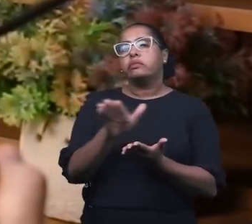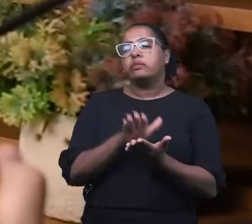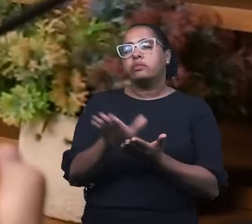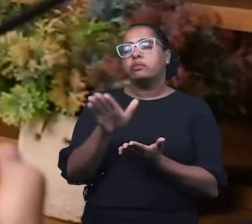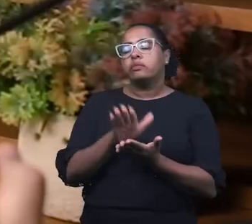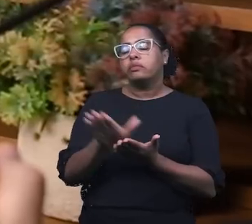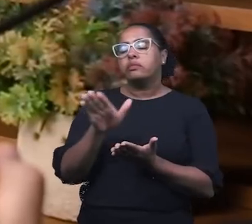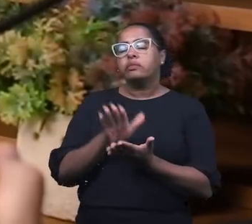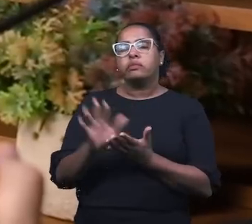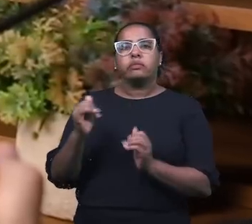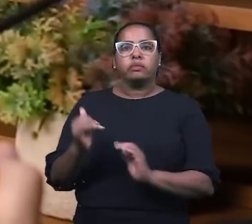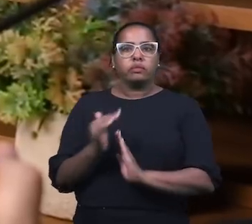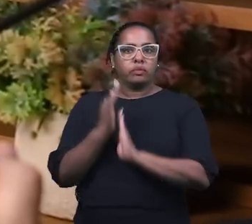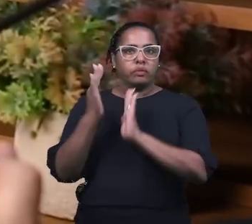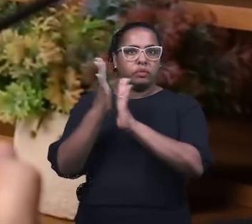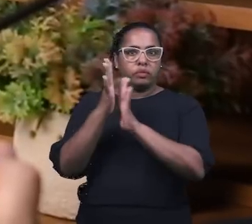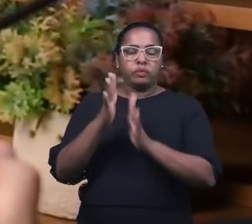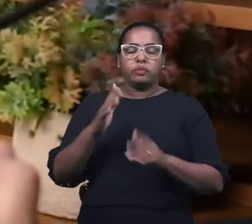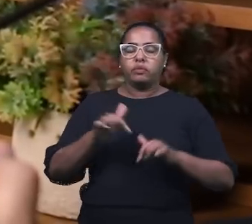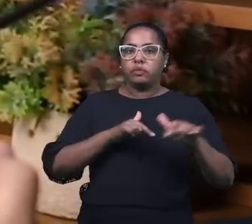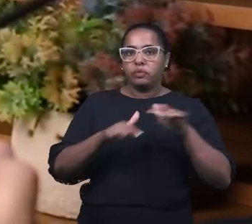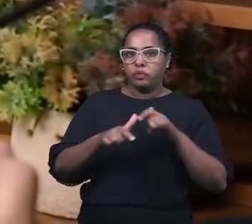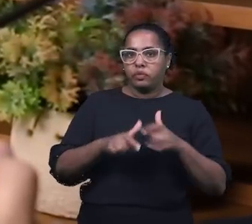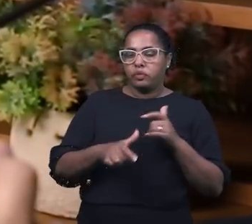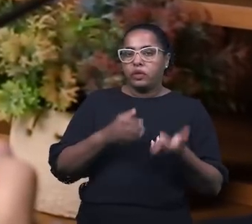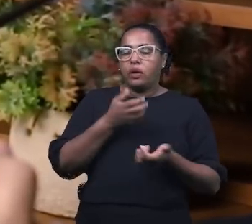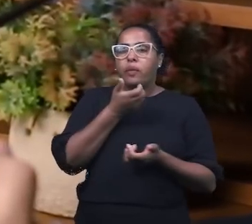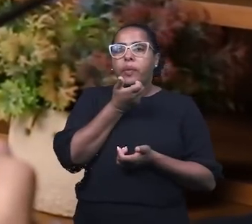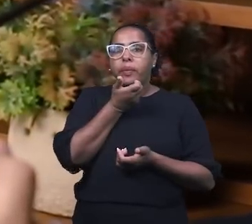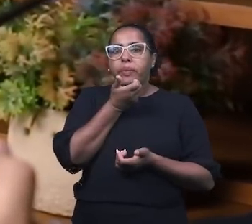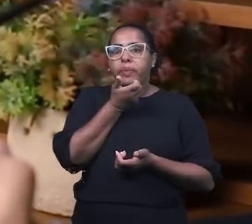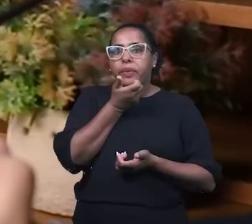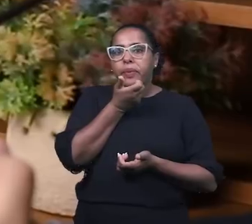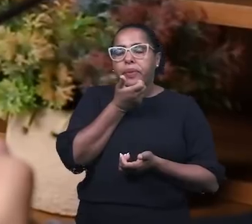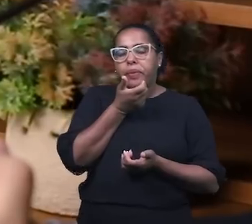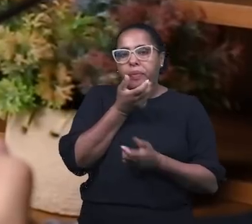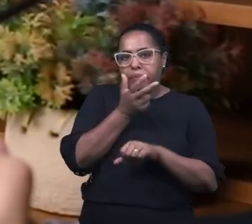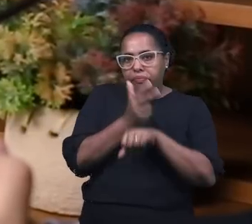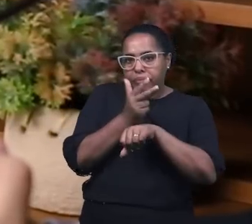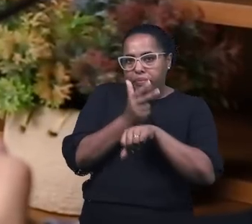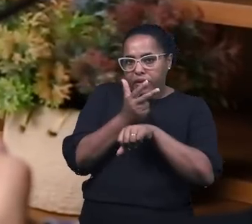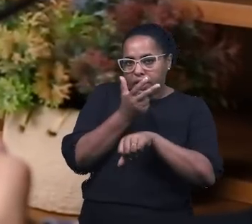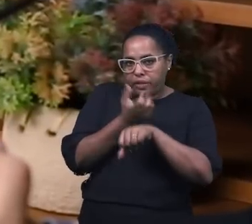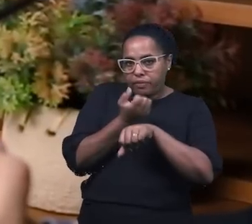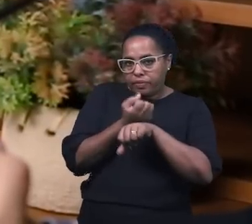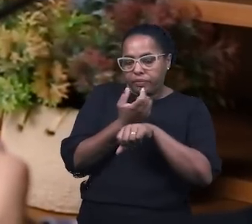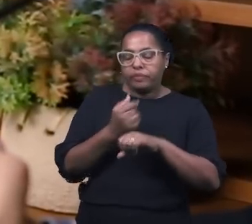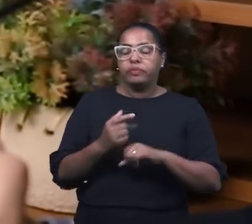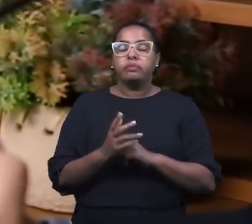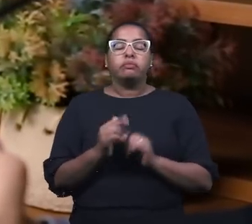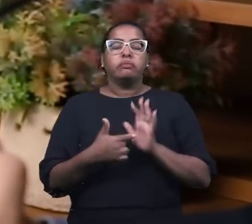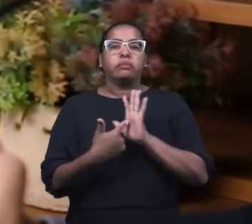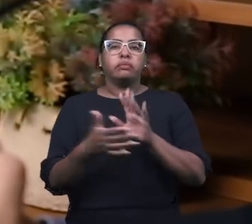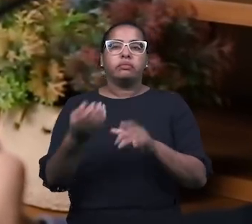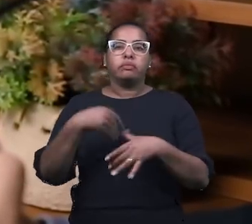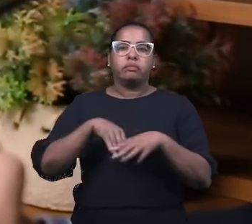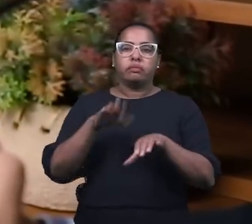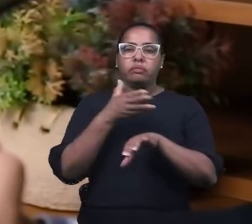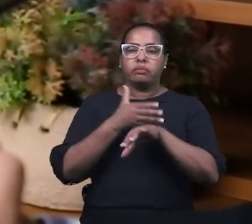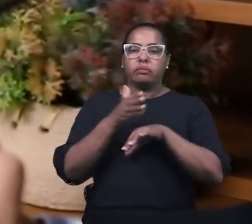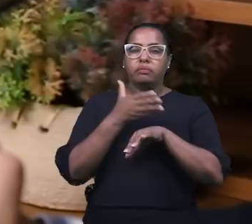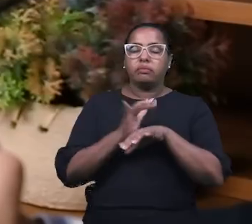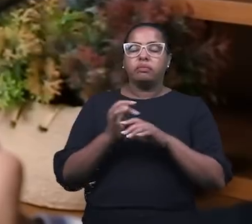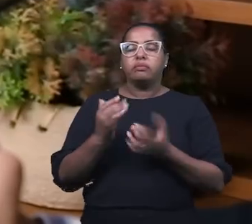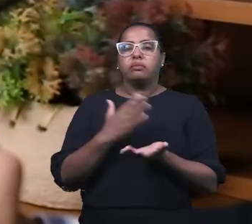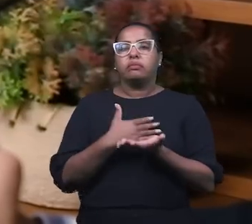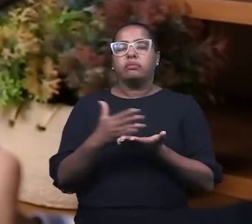muitos louvores. E o trabalho de gravação, ele, falando assim na prática, né, nós